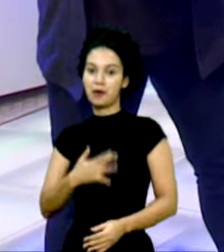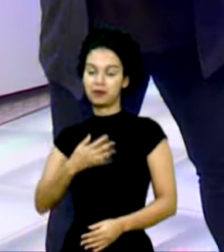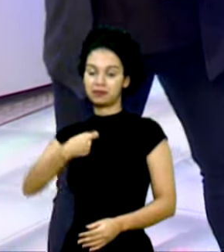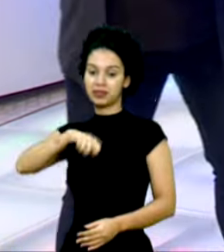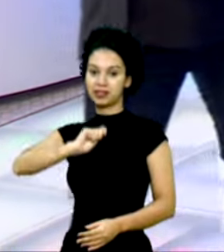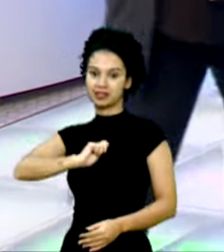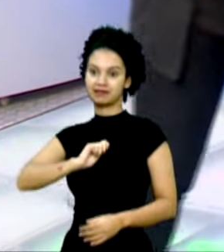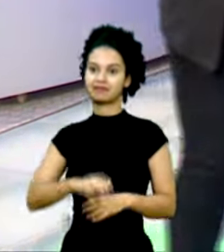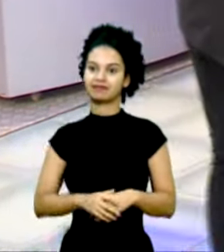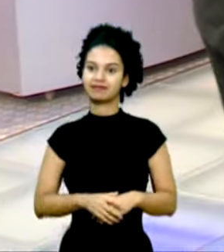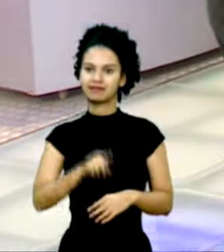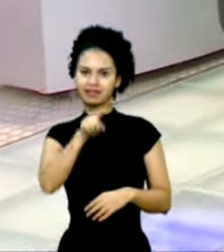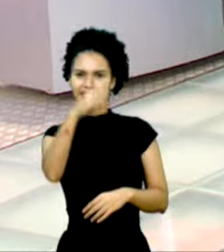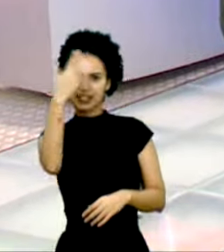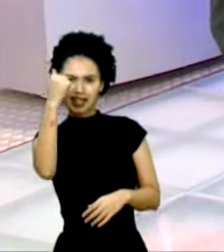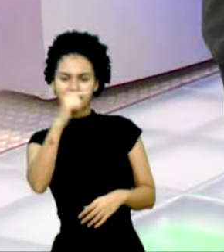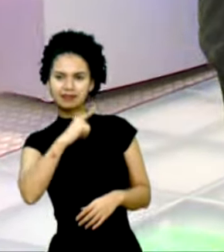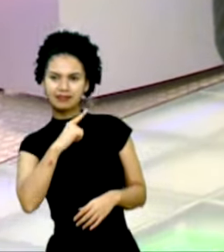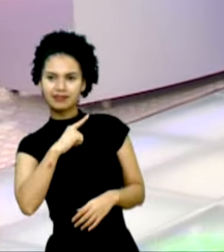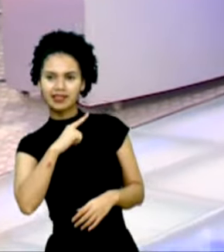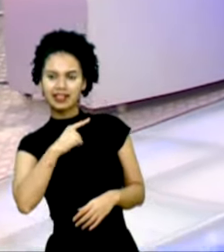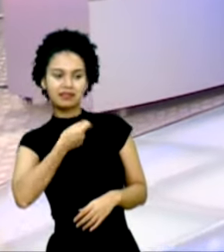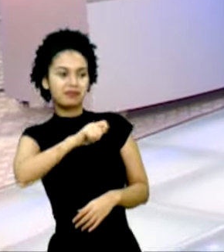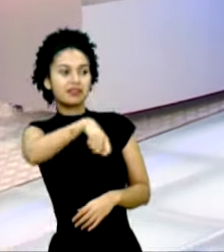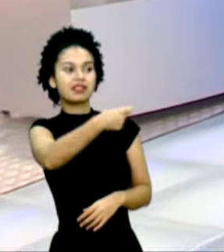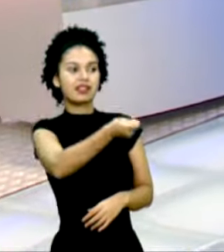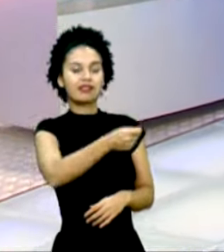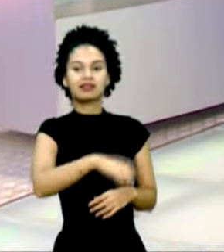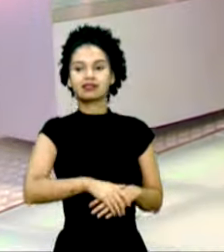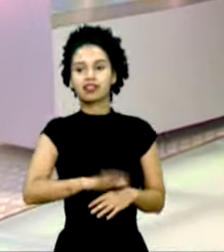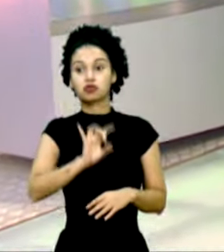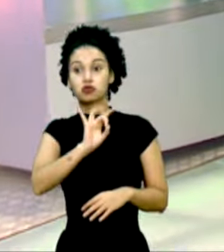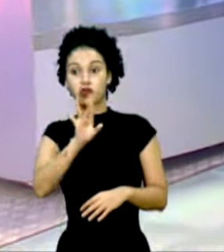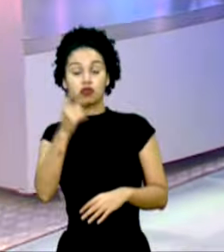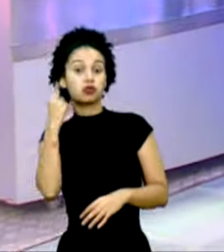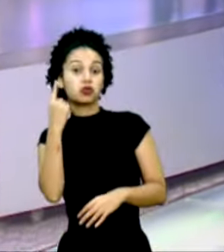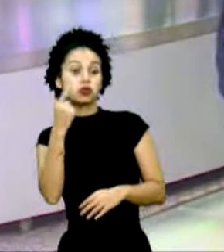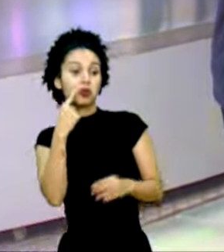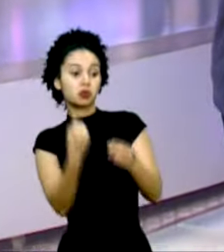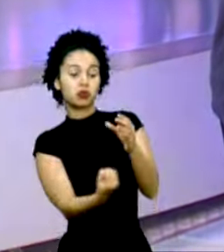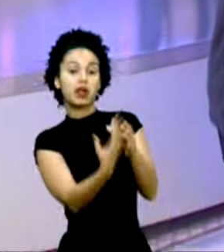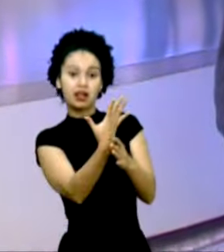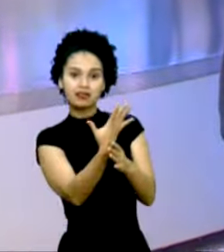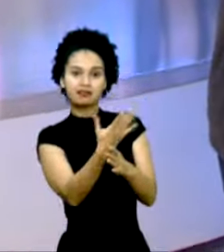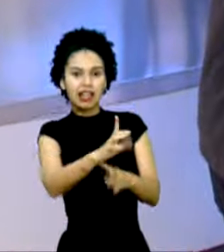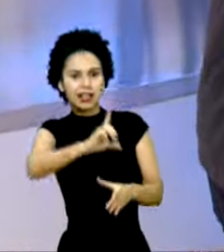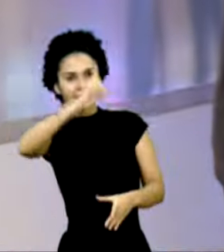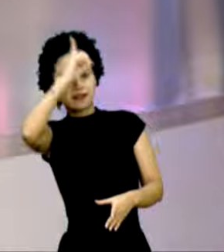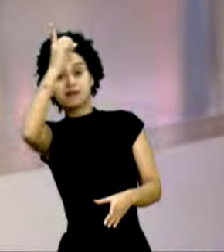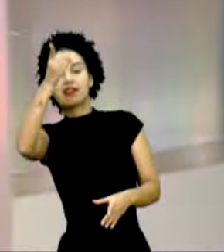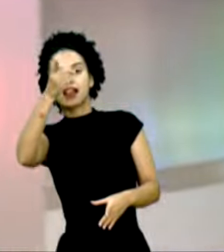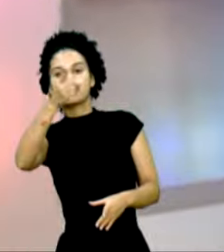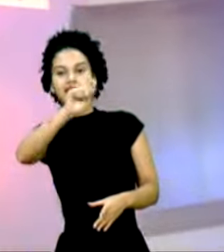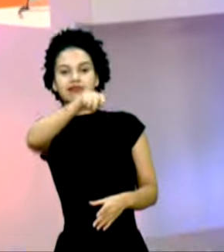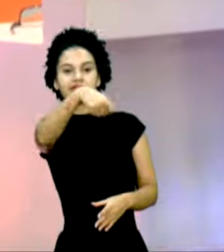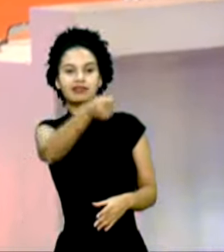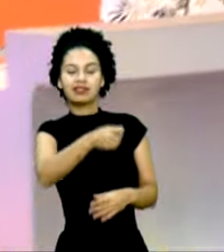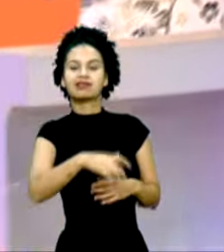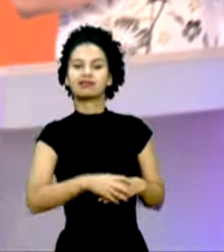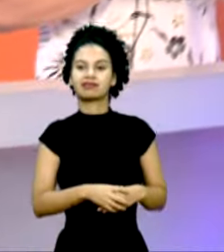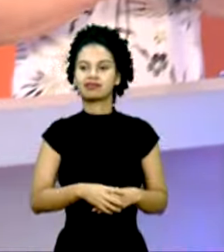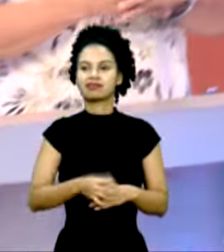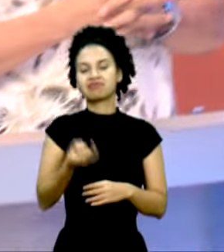Marcos, como é que é seu nome em Libras, você sabe? Não tenho a mínima ideia, cara. Então, eles, só eles podem criar pra gente. E é? Eu acho... Eu meu nome criar, é interessante. Se meu, eu fosse nome...